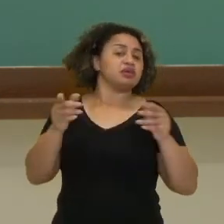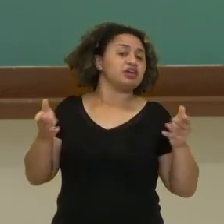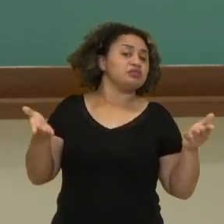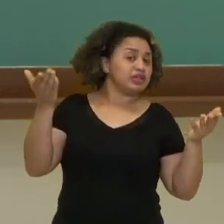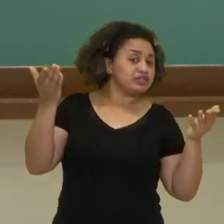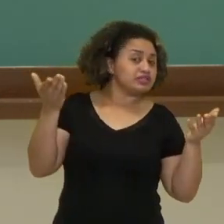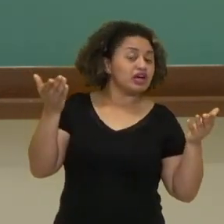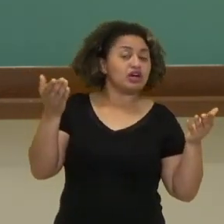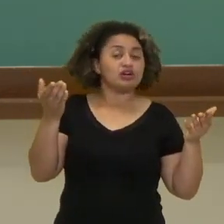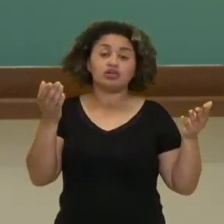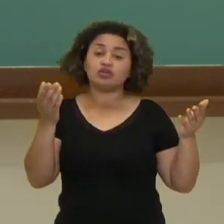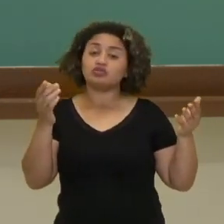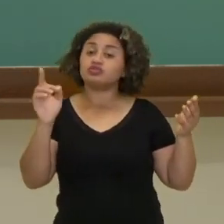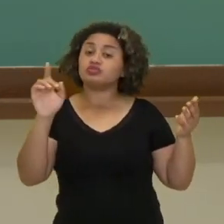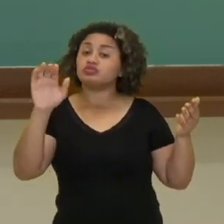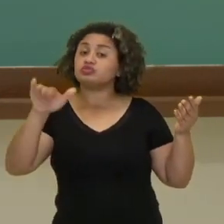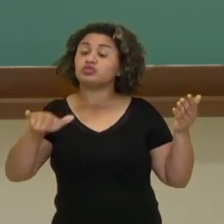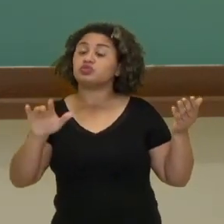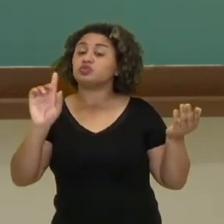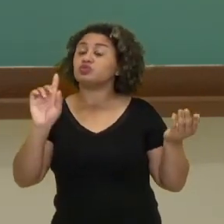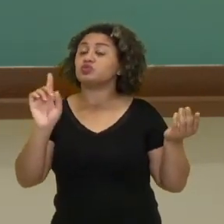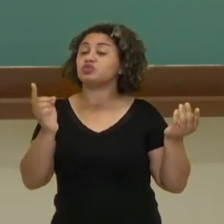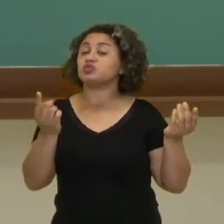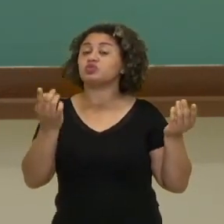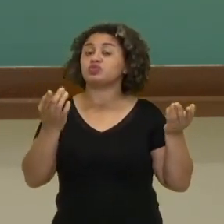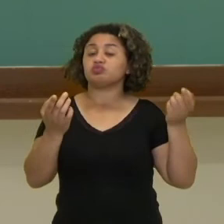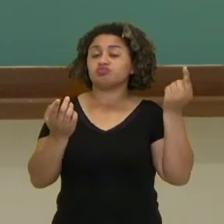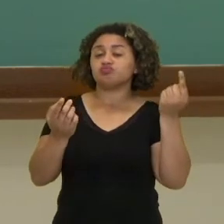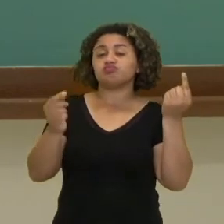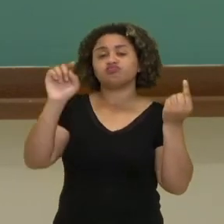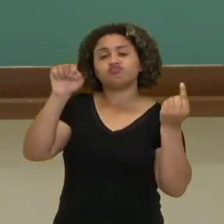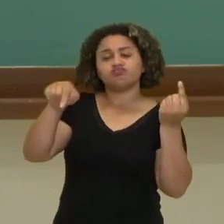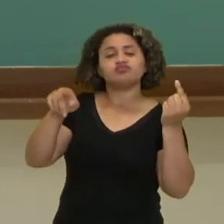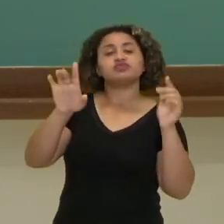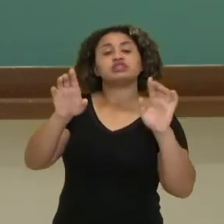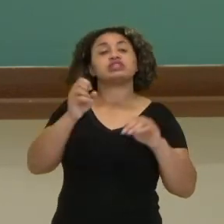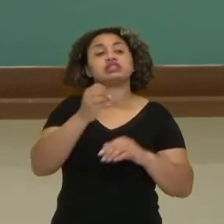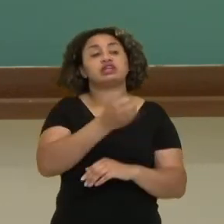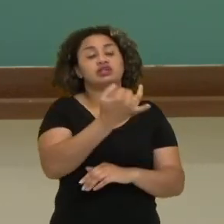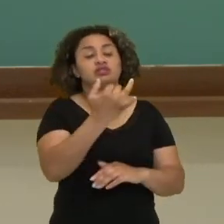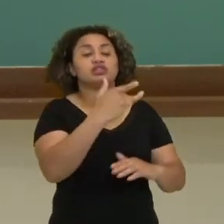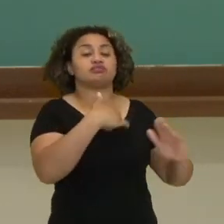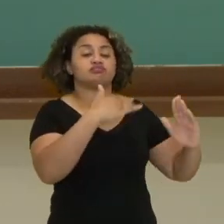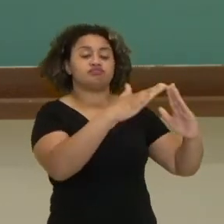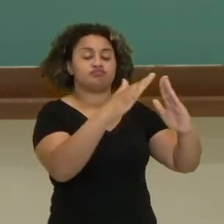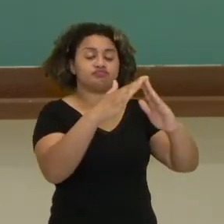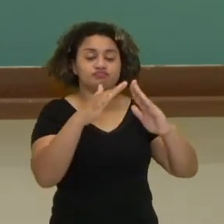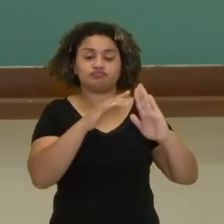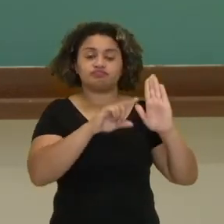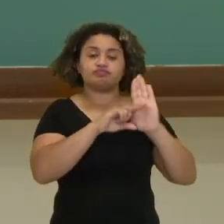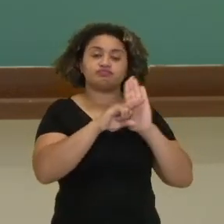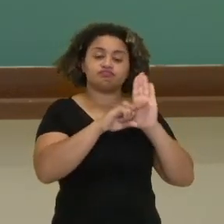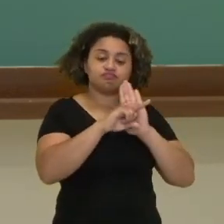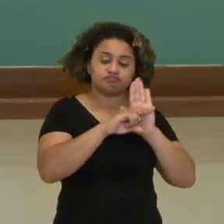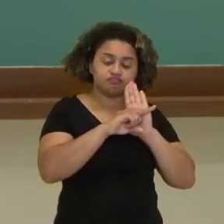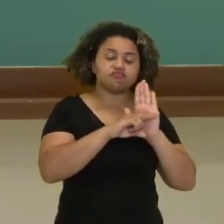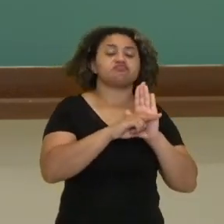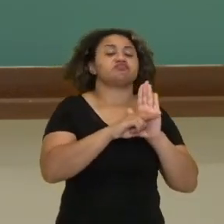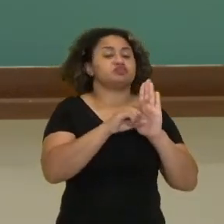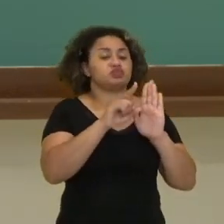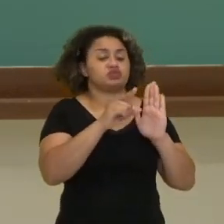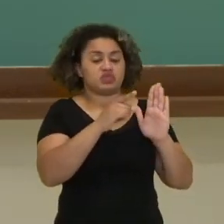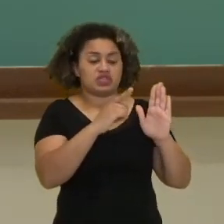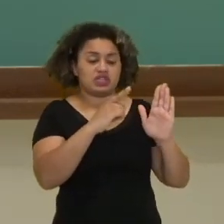vai aumentar? Ou o contrário, se a minha quantidade de domicílios pesquisadas, nessa